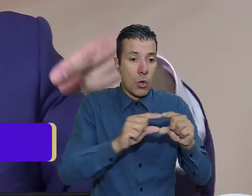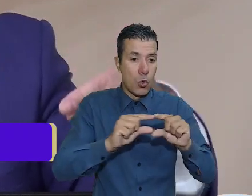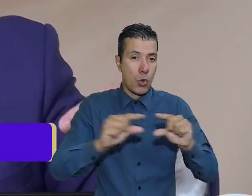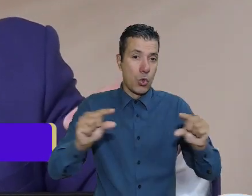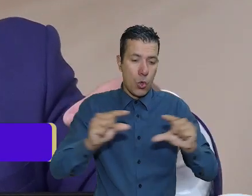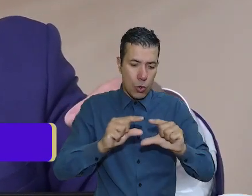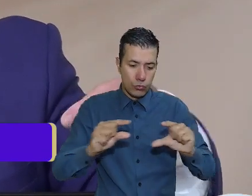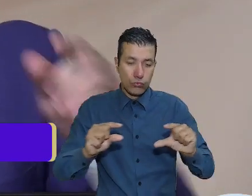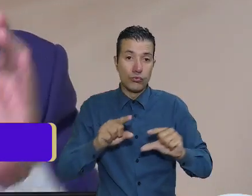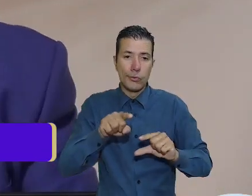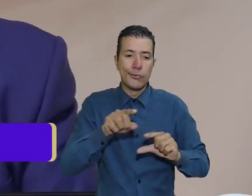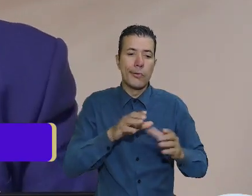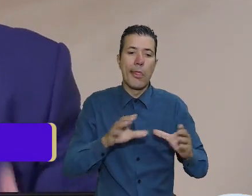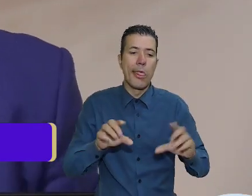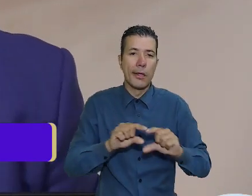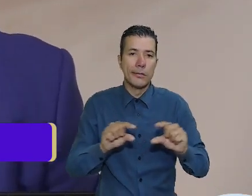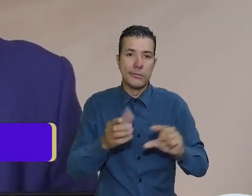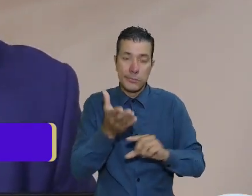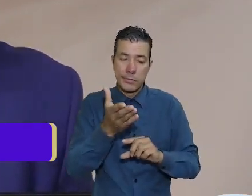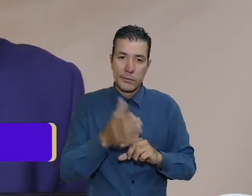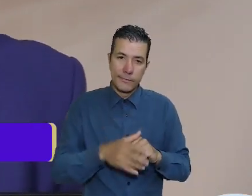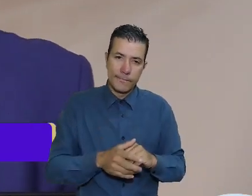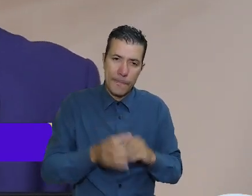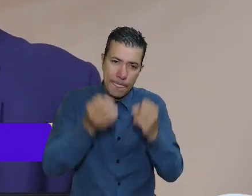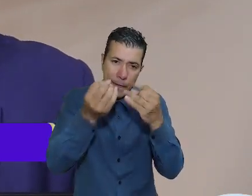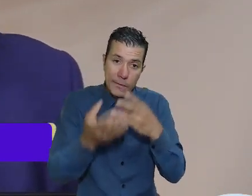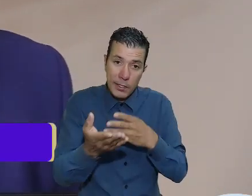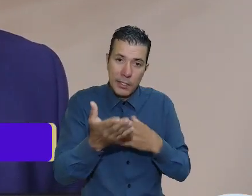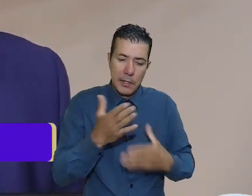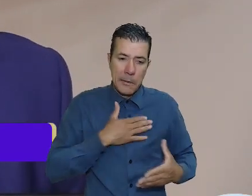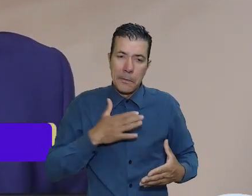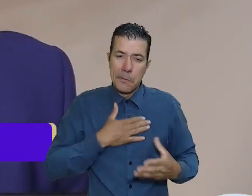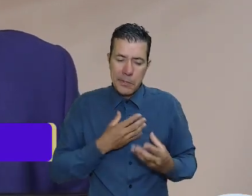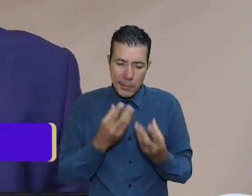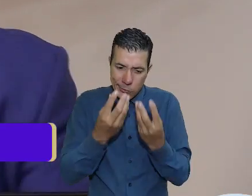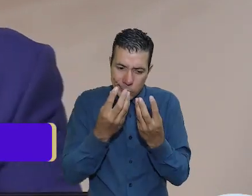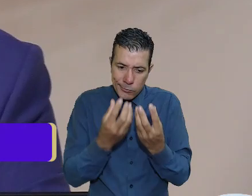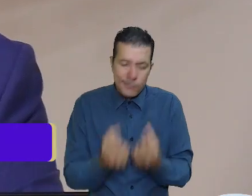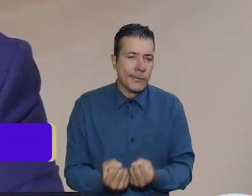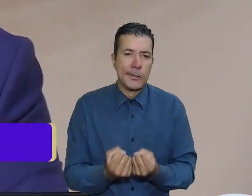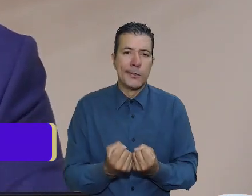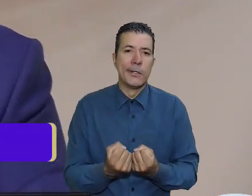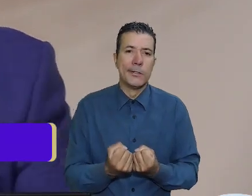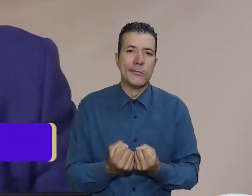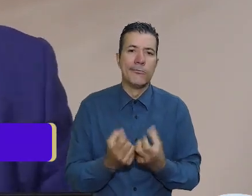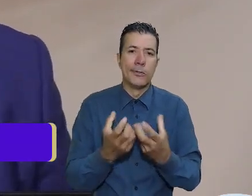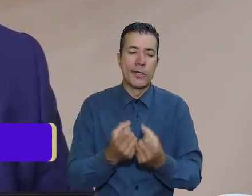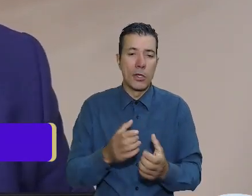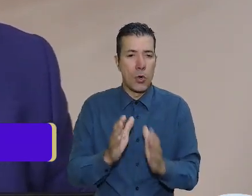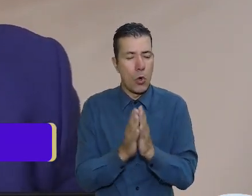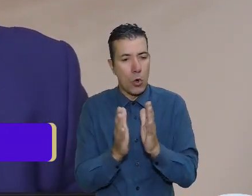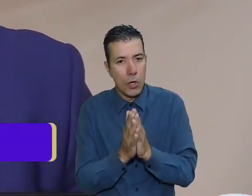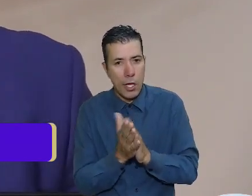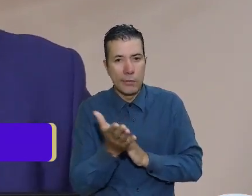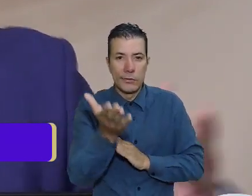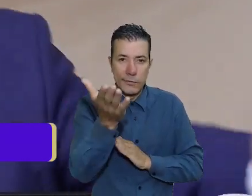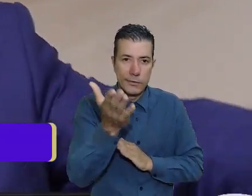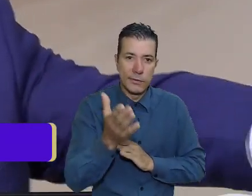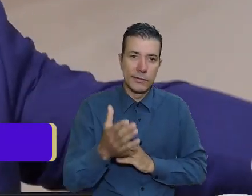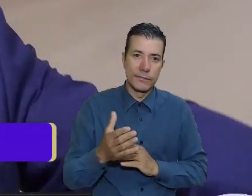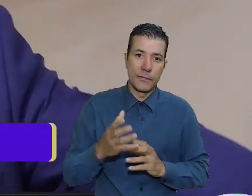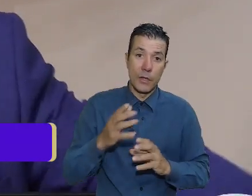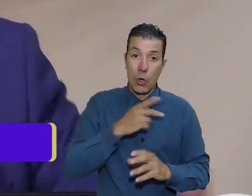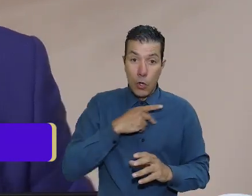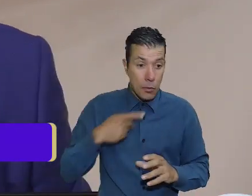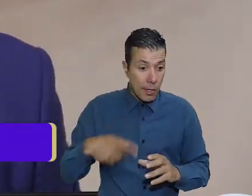link aí na tela. Esse link, ele vem dizendo o seguinte: minha decisão. Eu quero que orem por mim, eu quero orar por você. Nós,